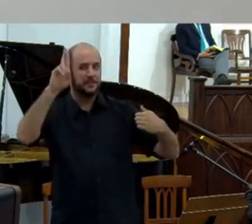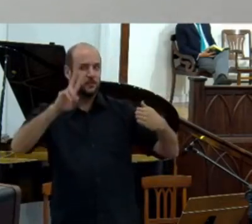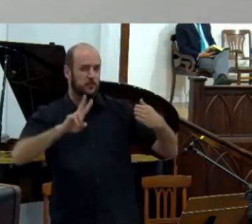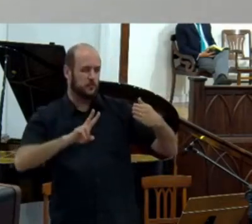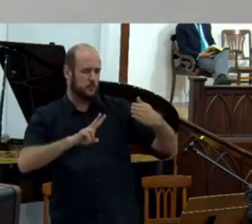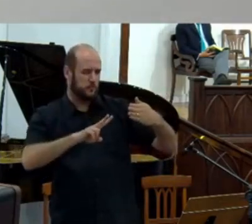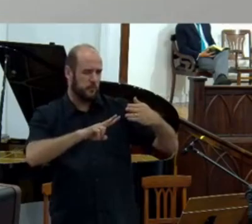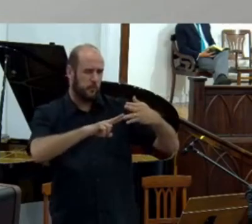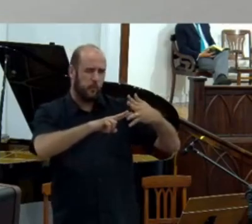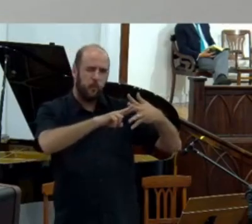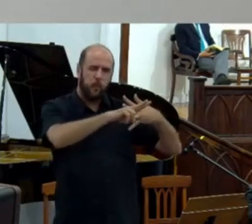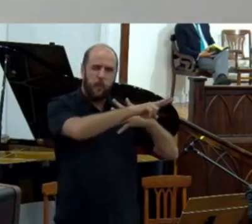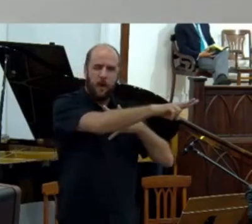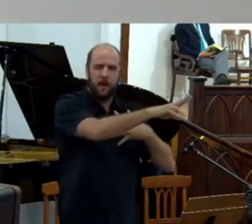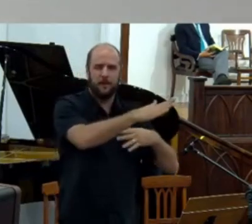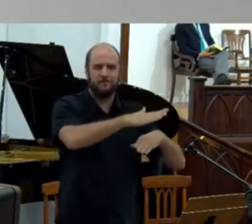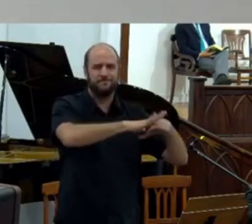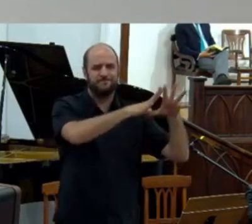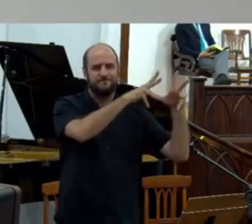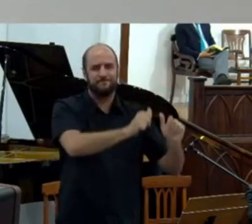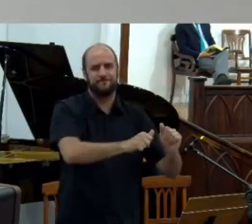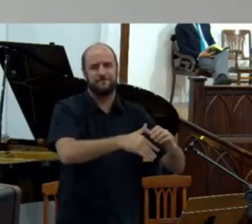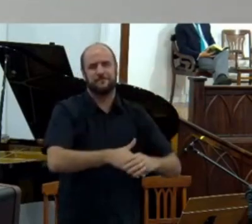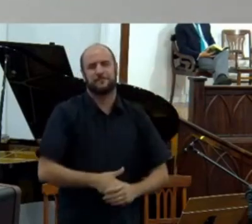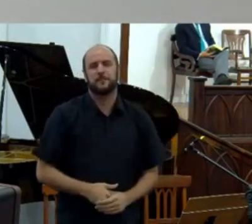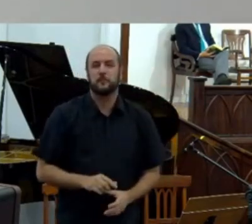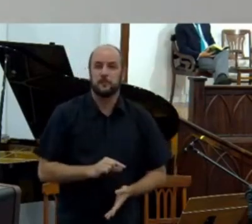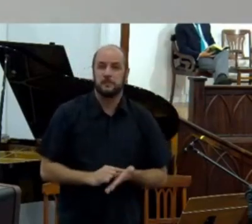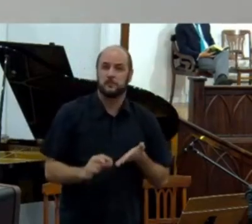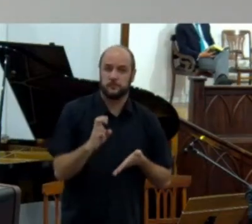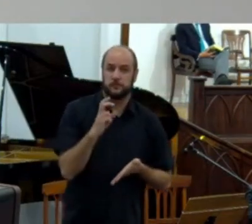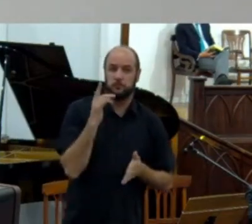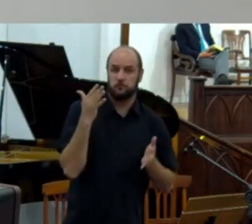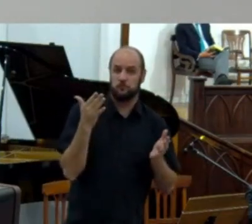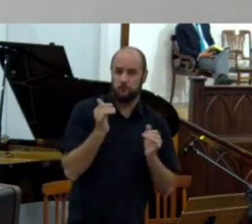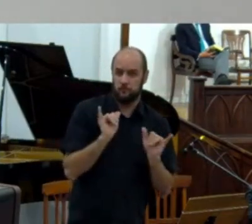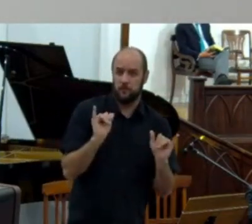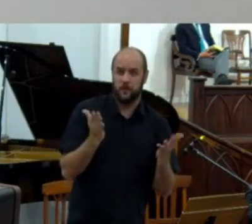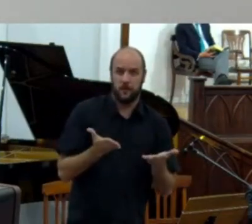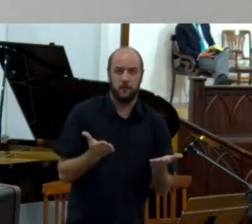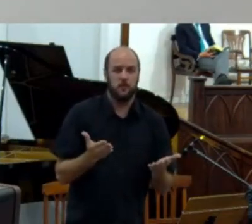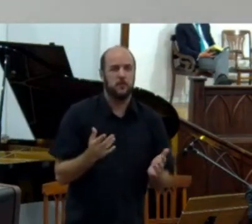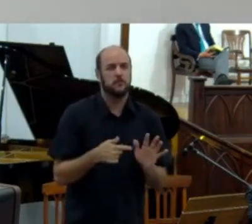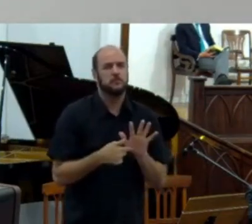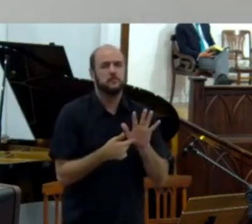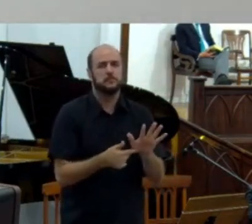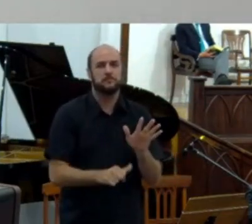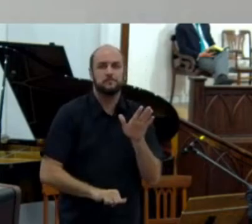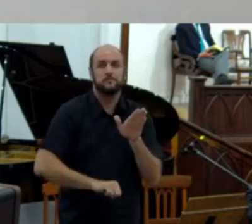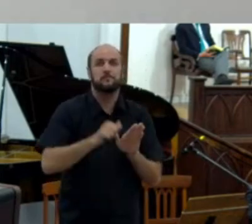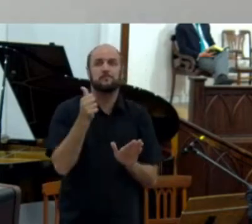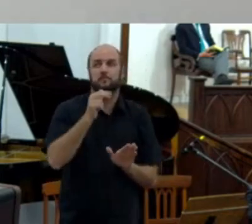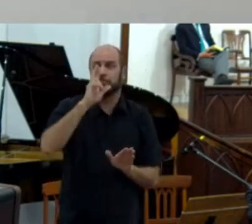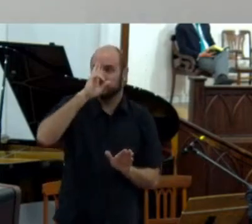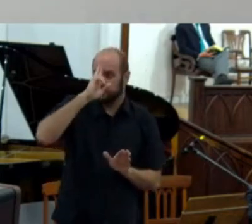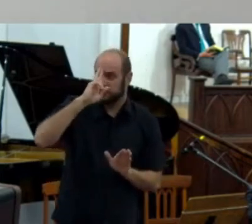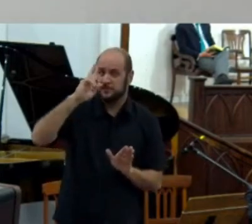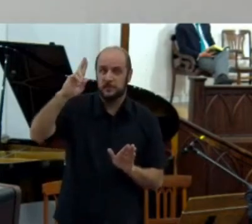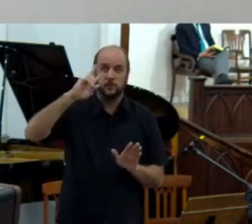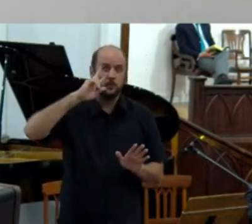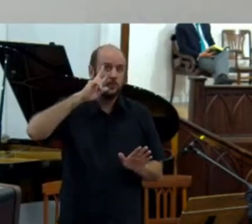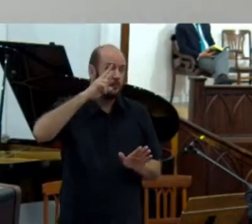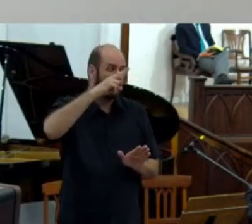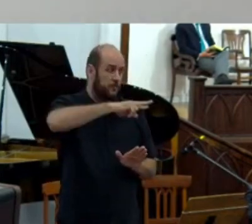sua completude. Então o versículo 5, que é o que eu quero explorar um pouco mais nessa noite, vai nos mostrar em primeiro lugar que o Senhor enxerga